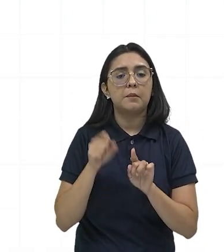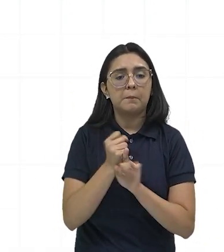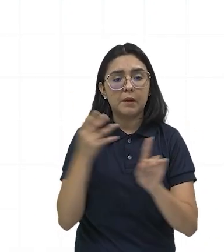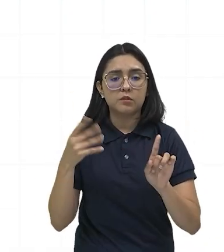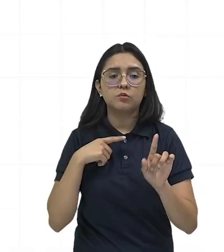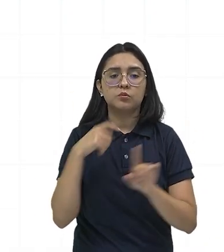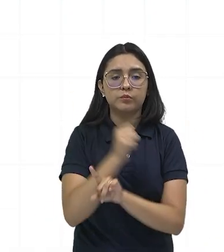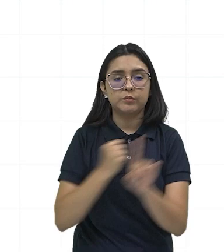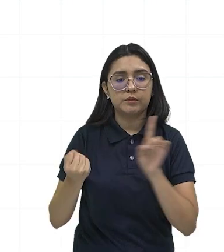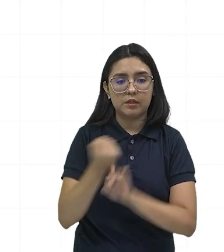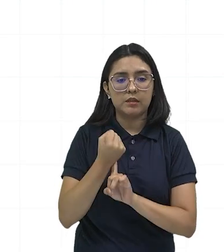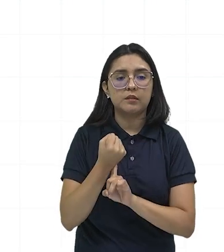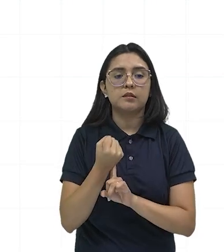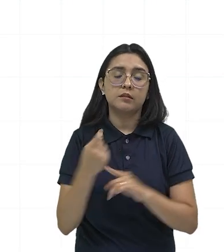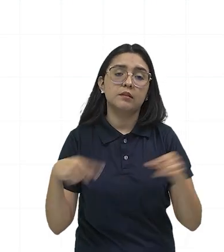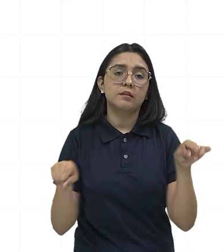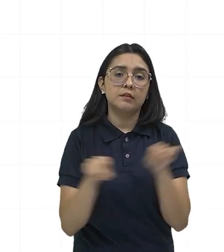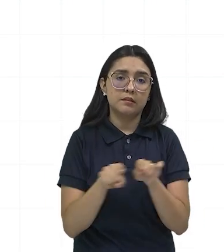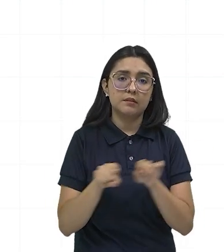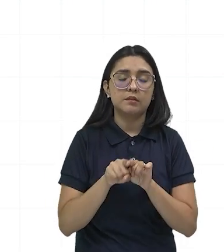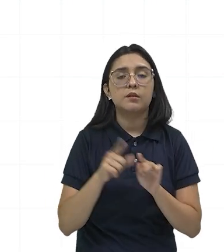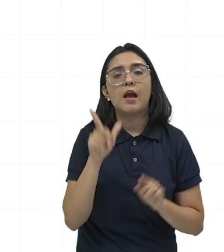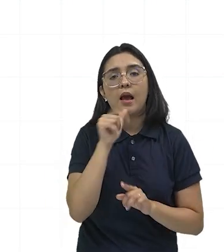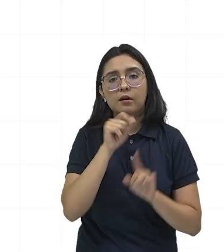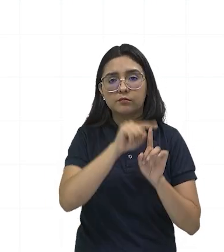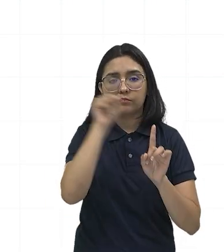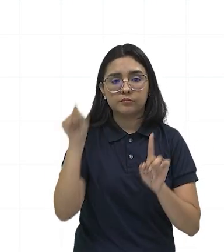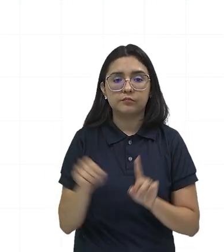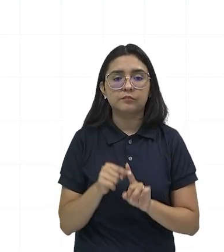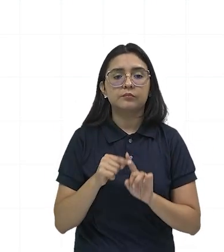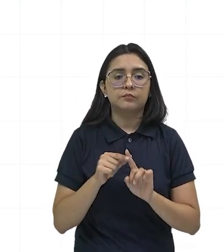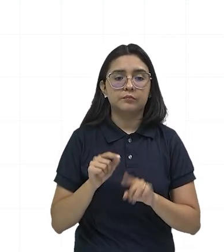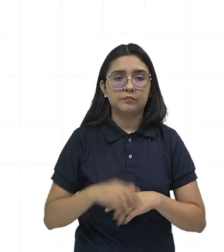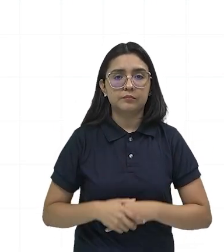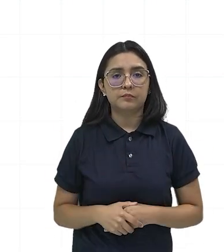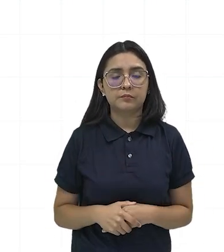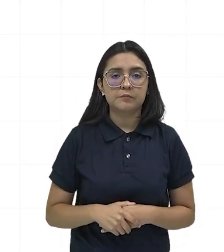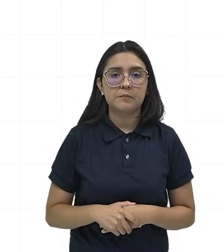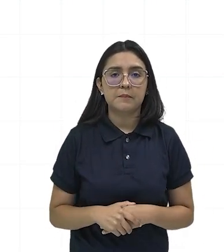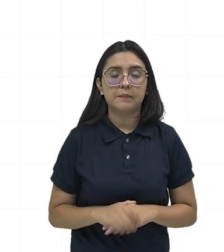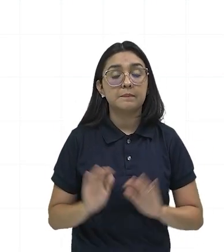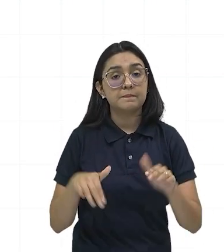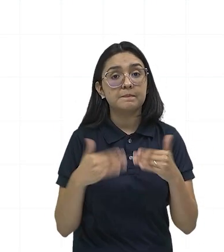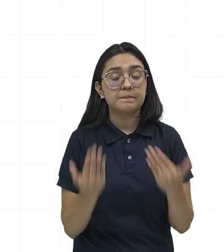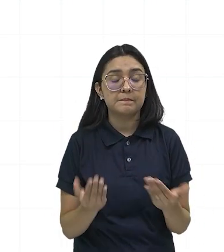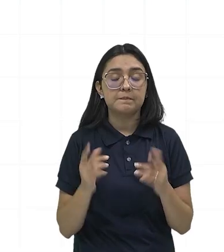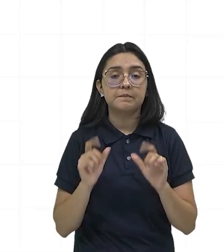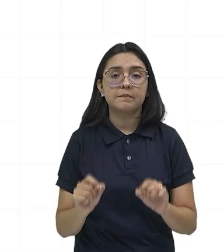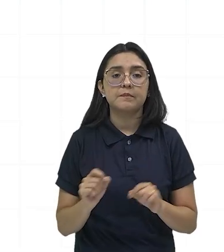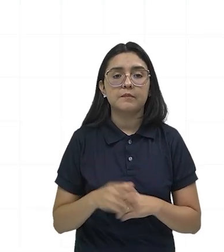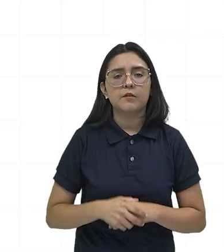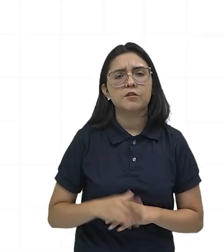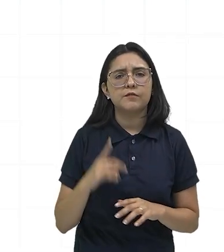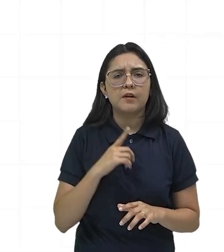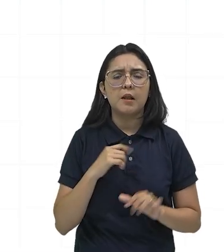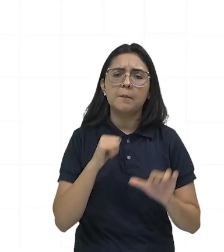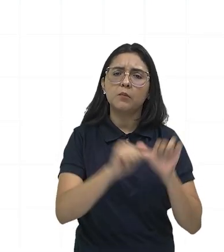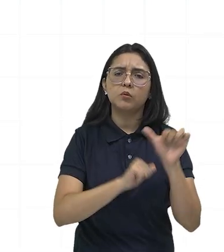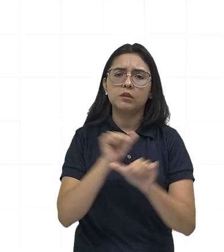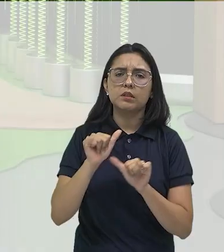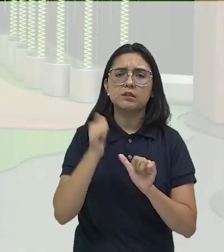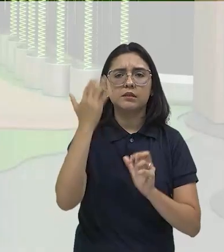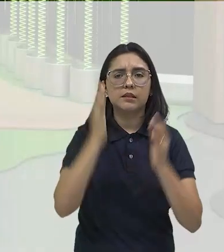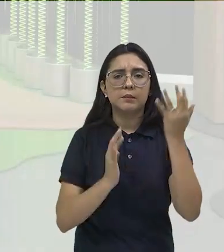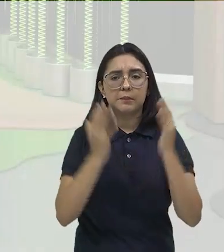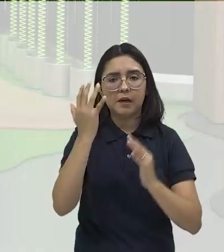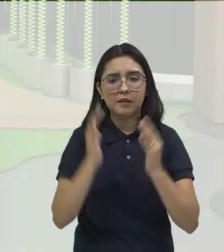sociais e também no ciclo hidrológico, né? Então, quando a gente fala em mudanças climáticas, a gente pode